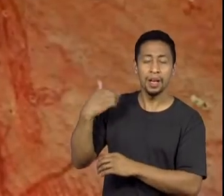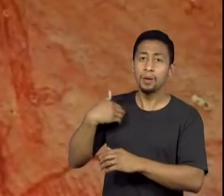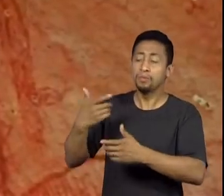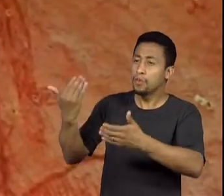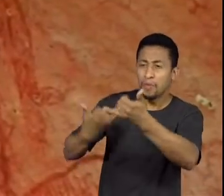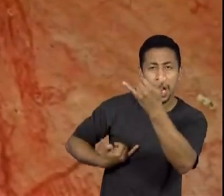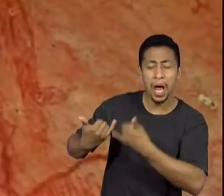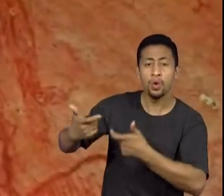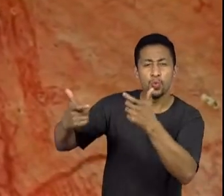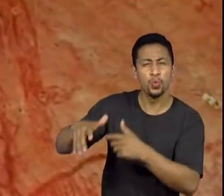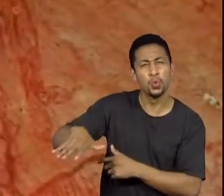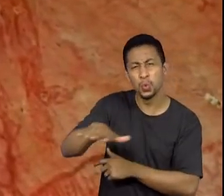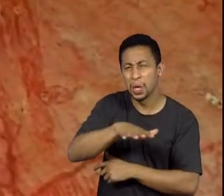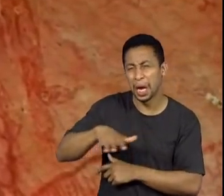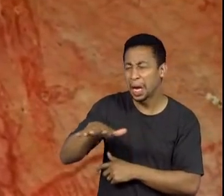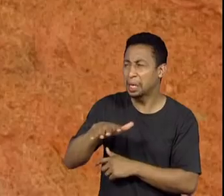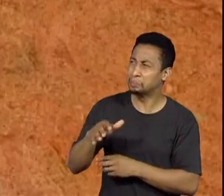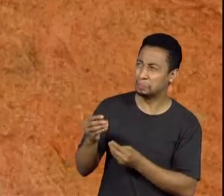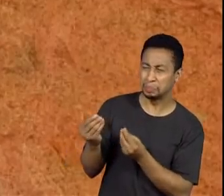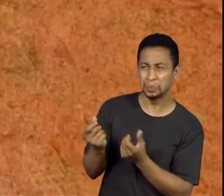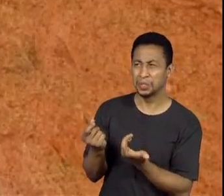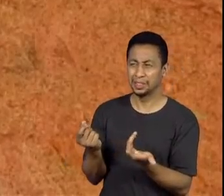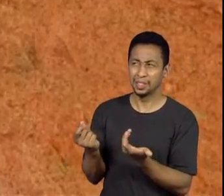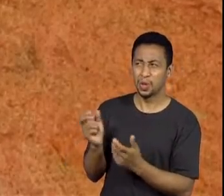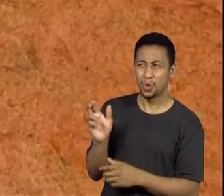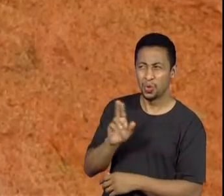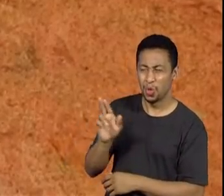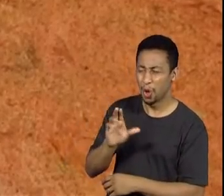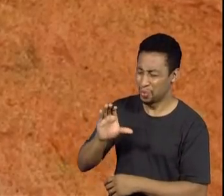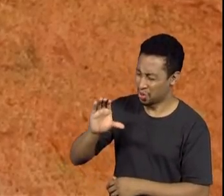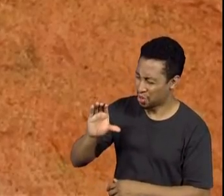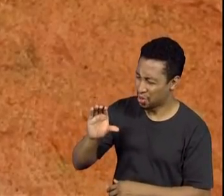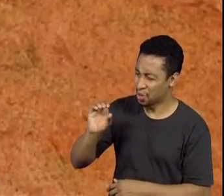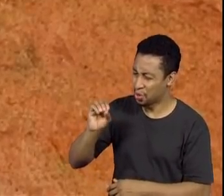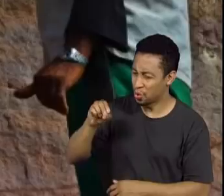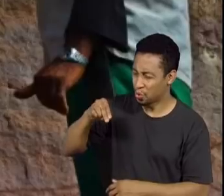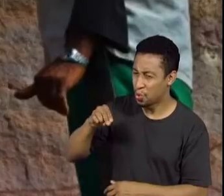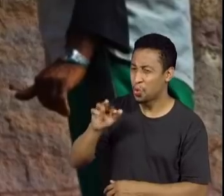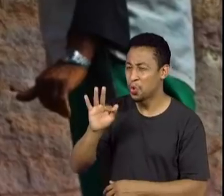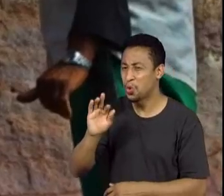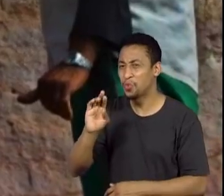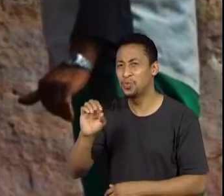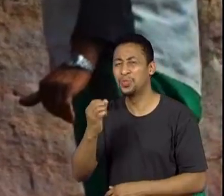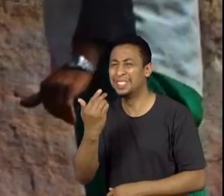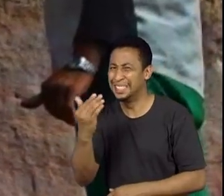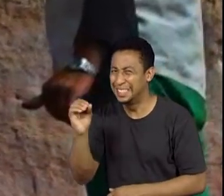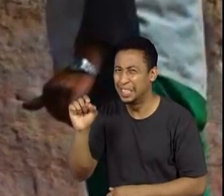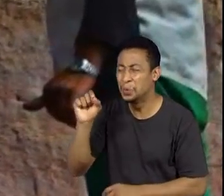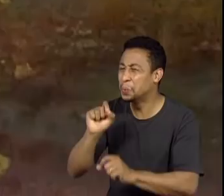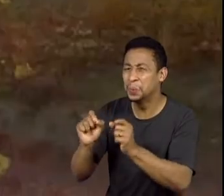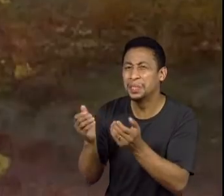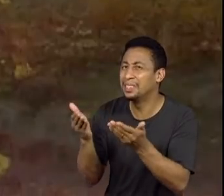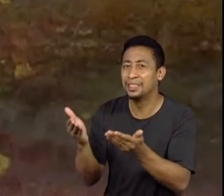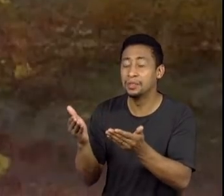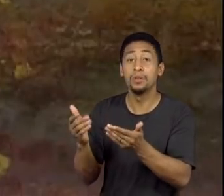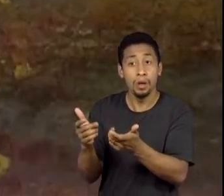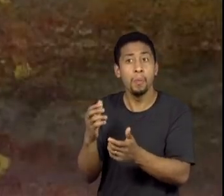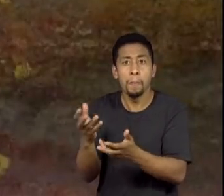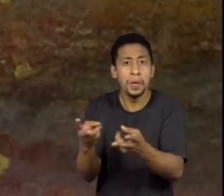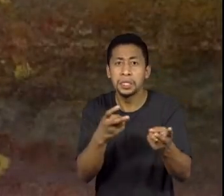muito forte. E descobri rapidamente que nem o próprio piauiense conhecia aquela região. Começamos a